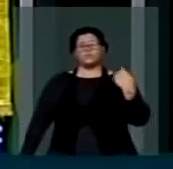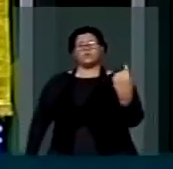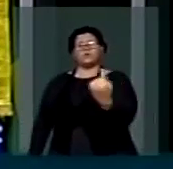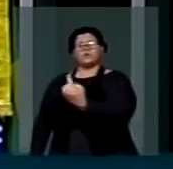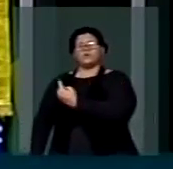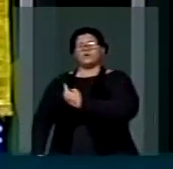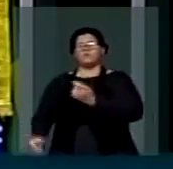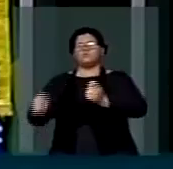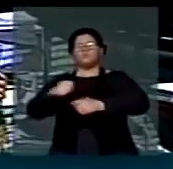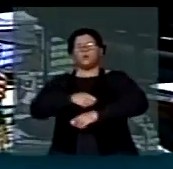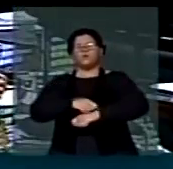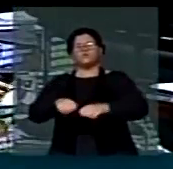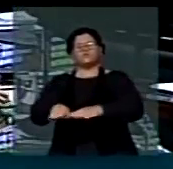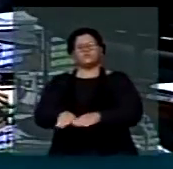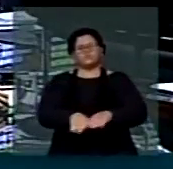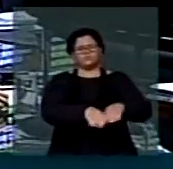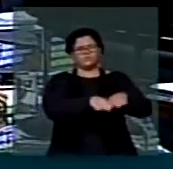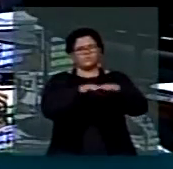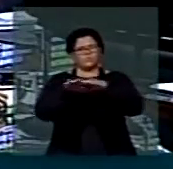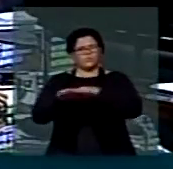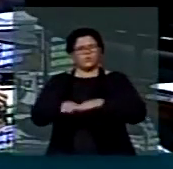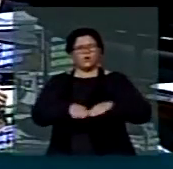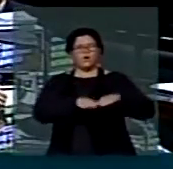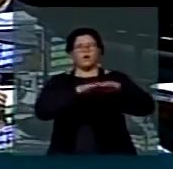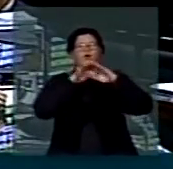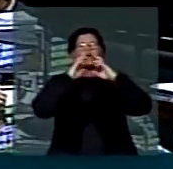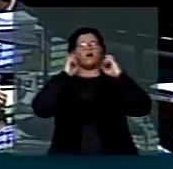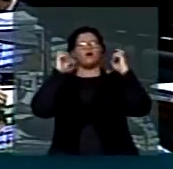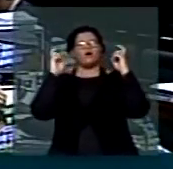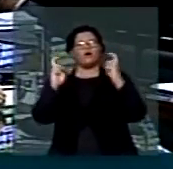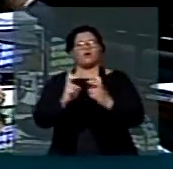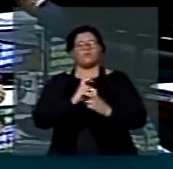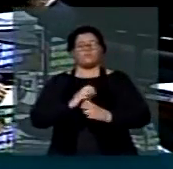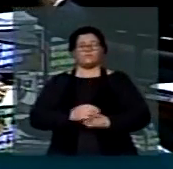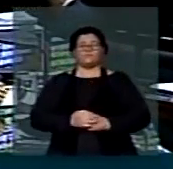sempre a nossa voz. Ela chegou,